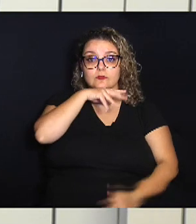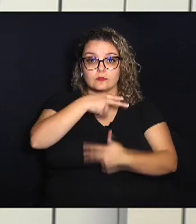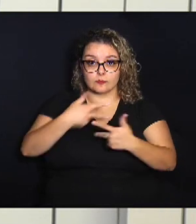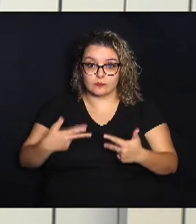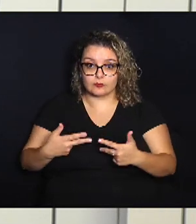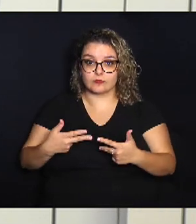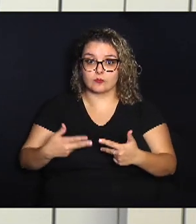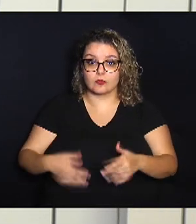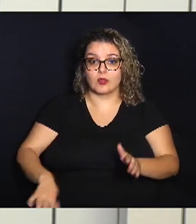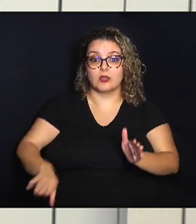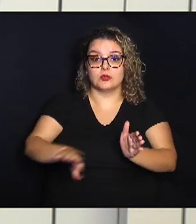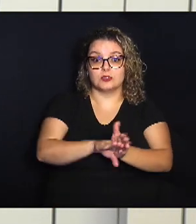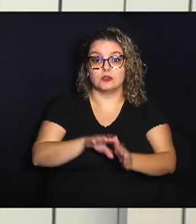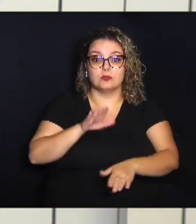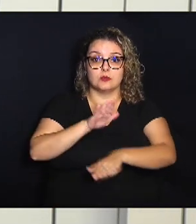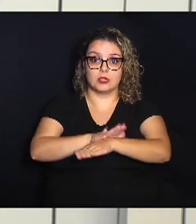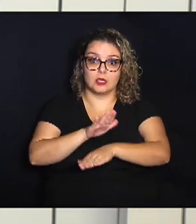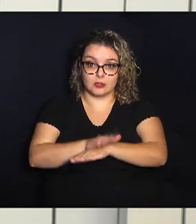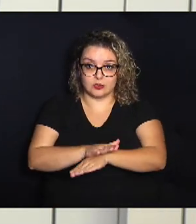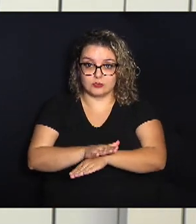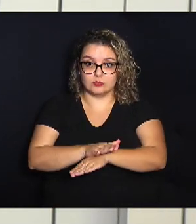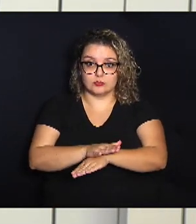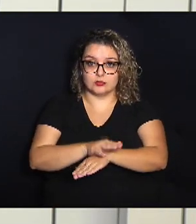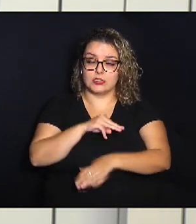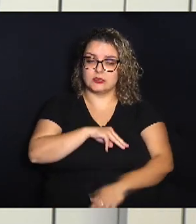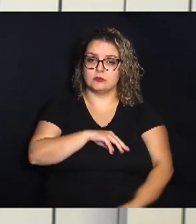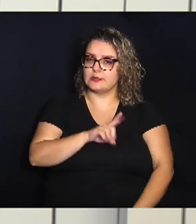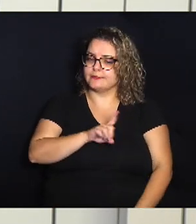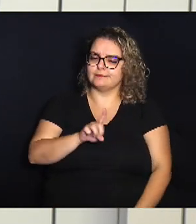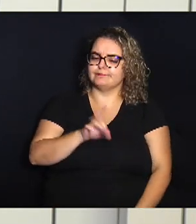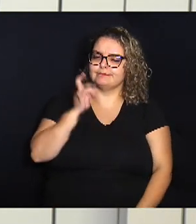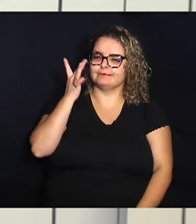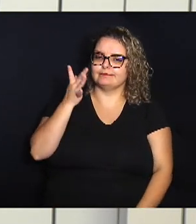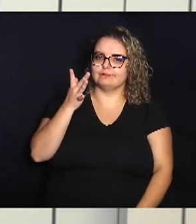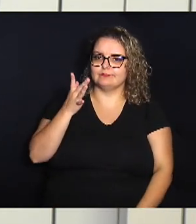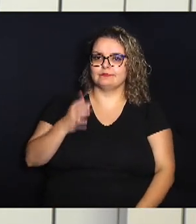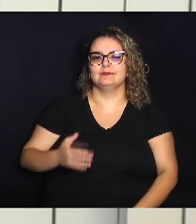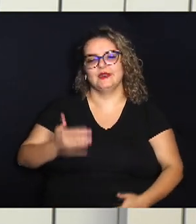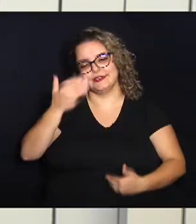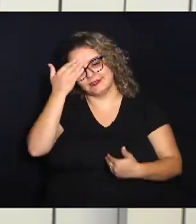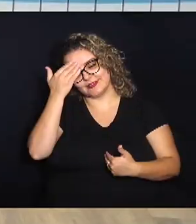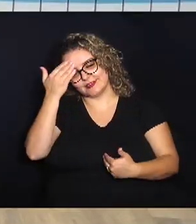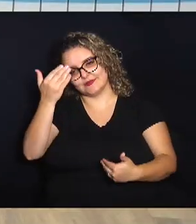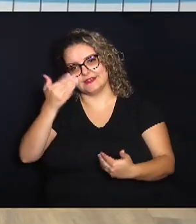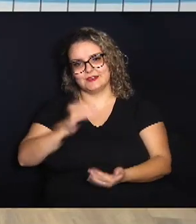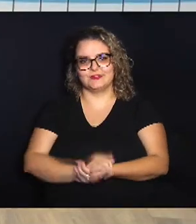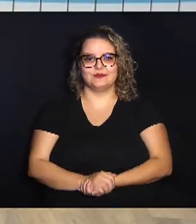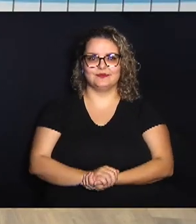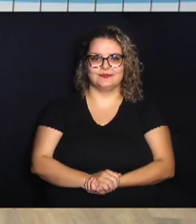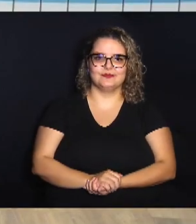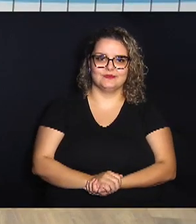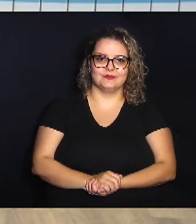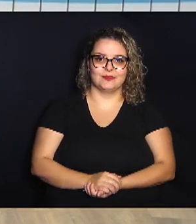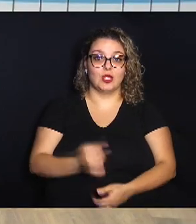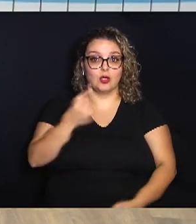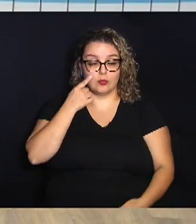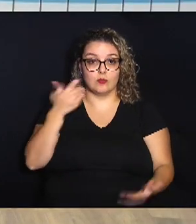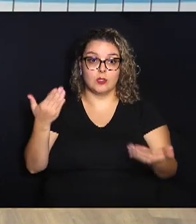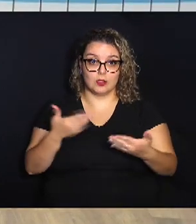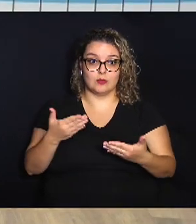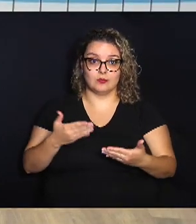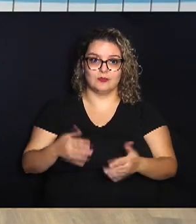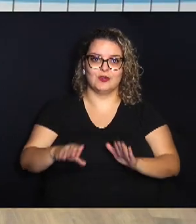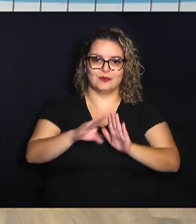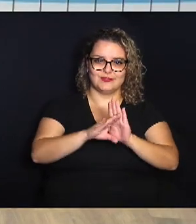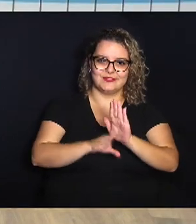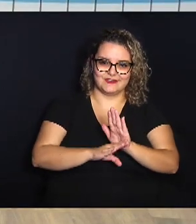veio para ajudar nesta tarefa que não é nada fácil, mas muito gratificante. Confira agora o quadro